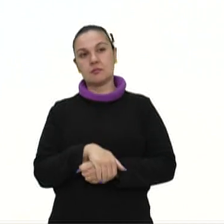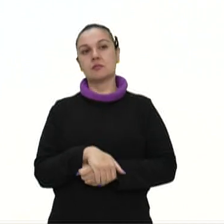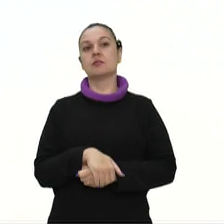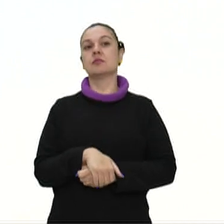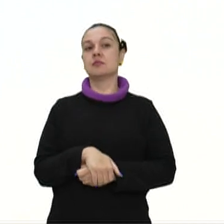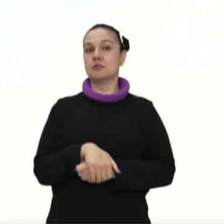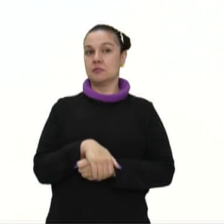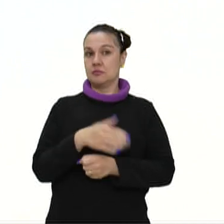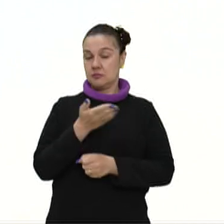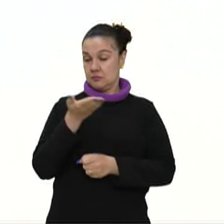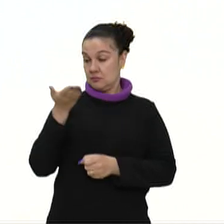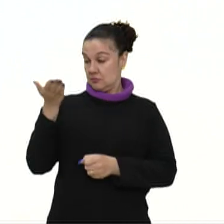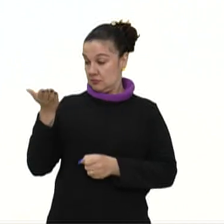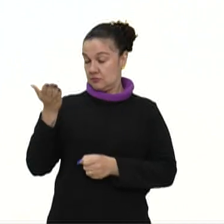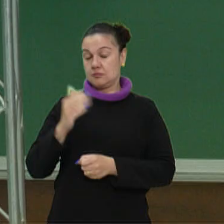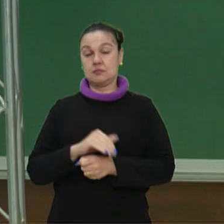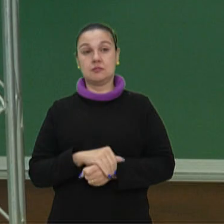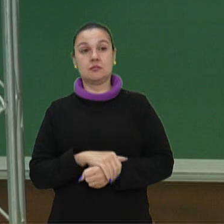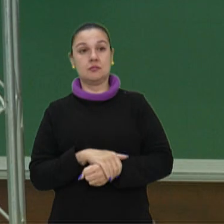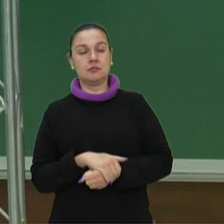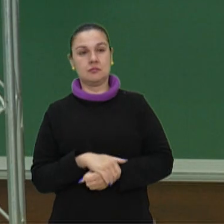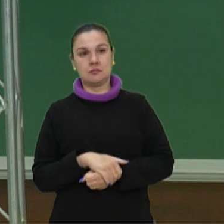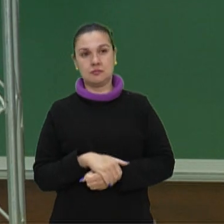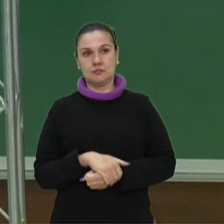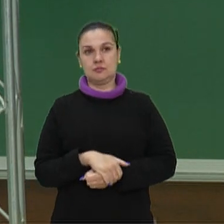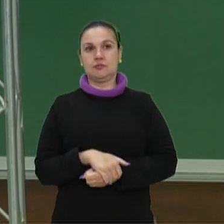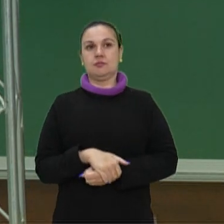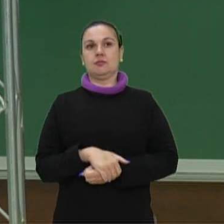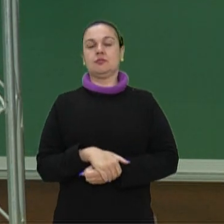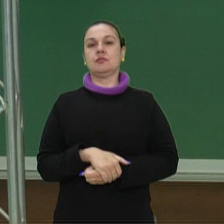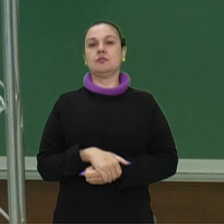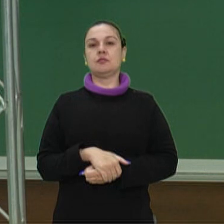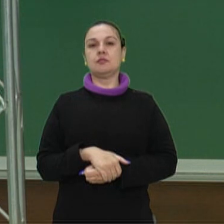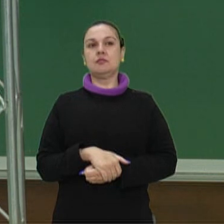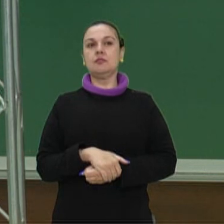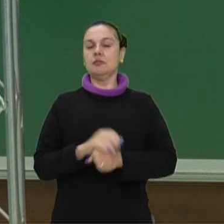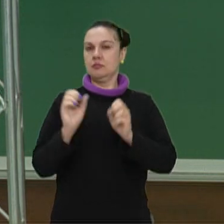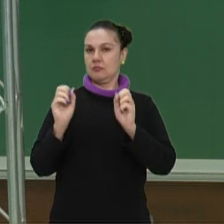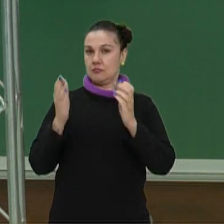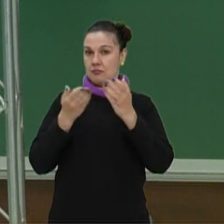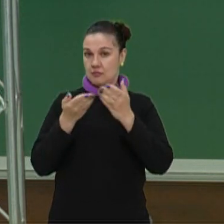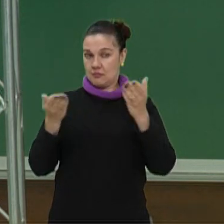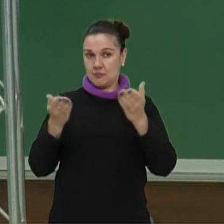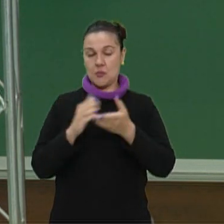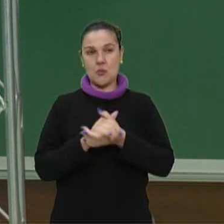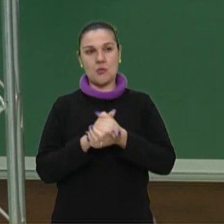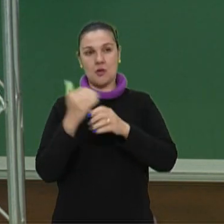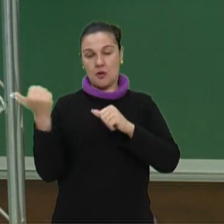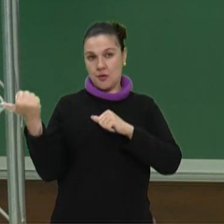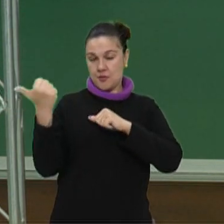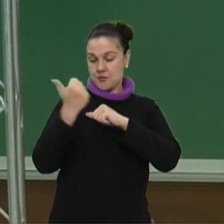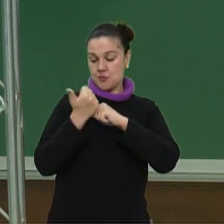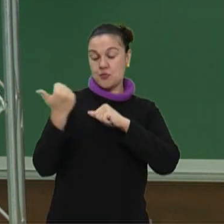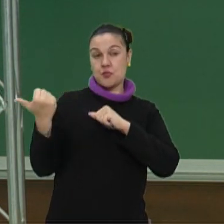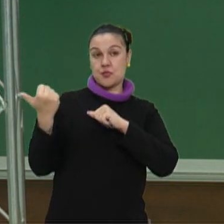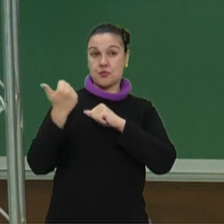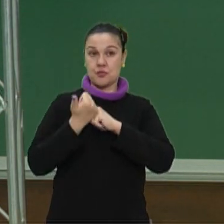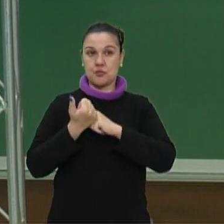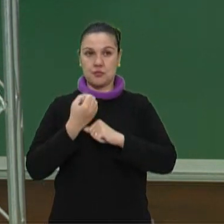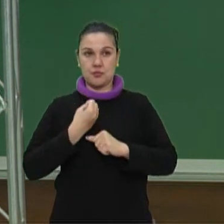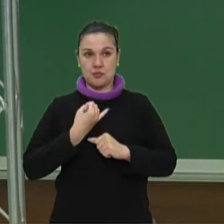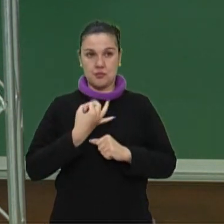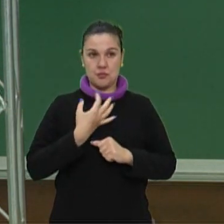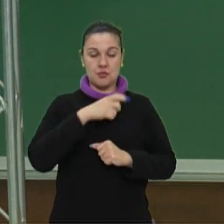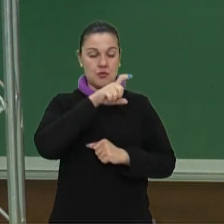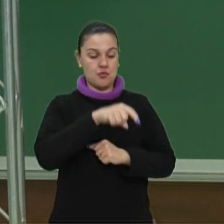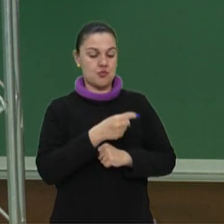primeiro, mais 2 vezes o primeiro vezes o segundo, mais o quadrado do segundo. Ok? Substituindo as raízes, bom, aqui vai